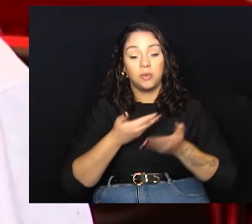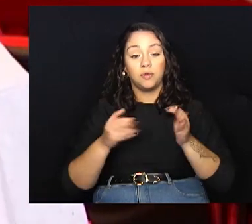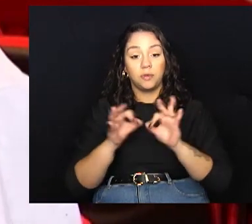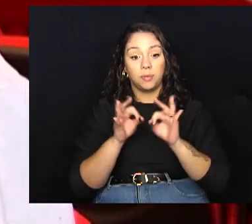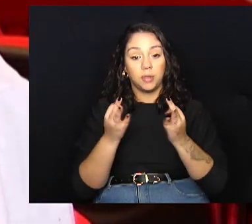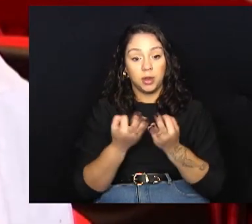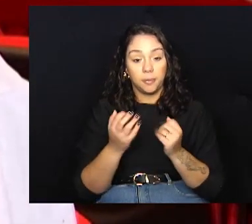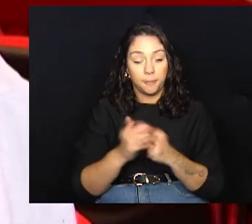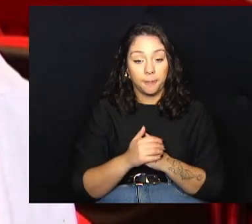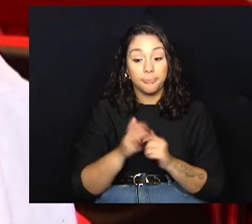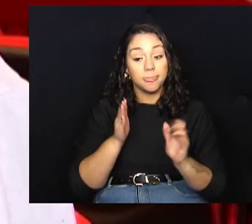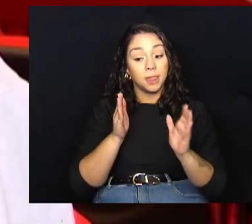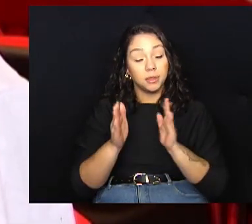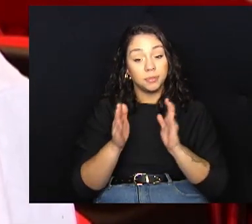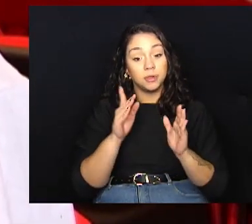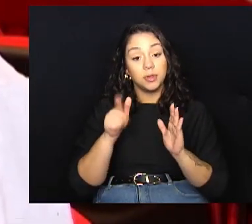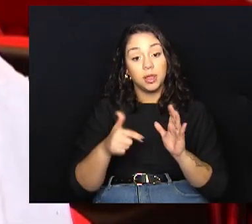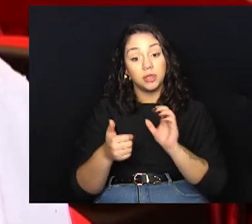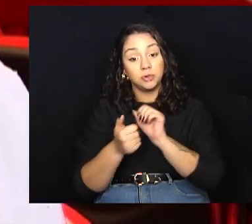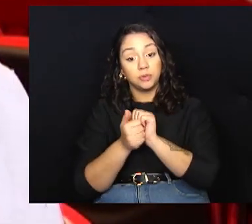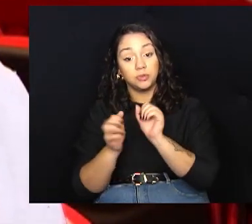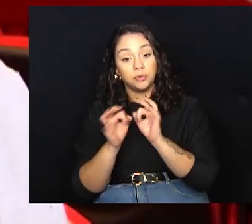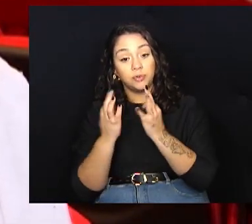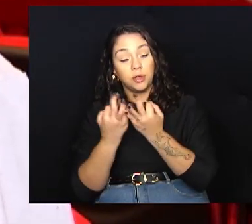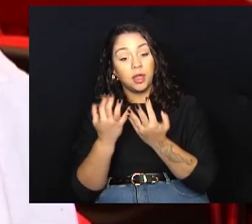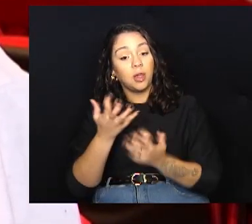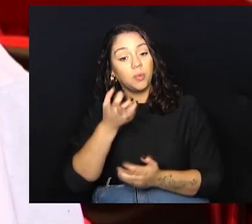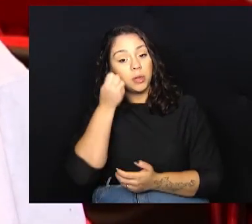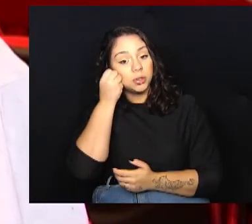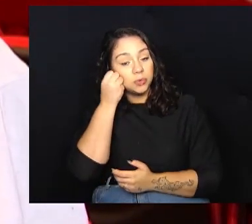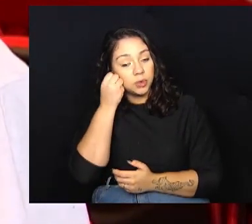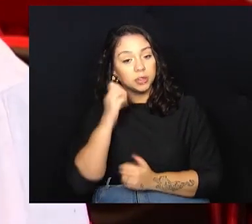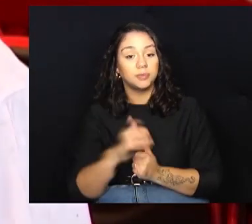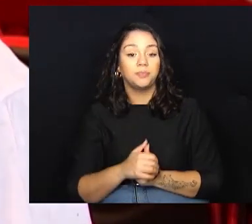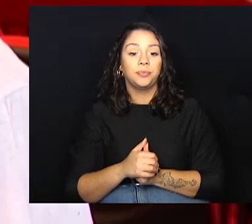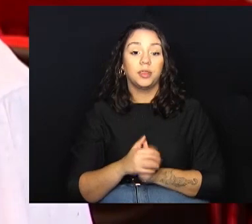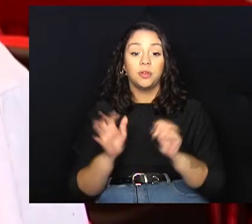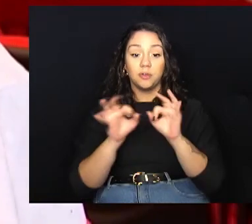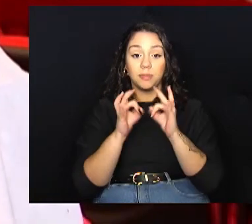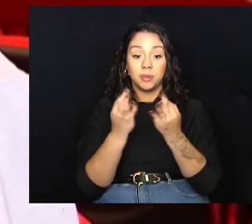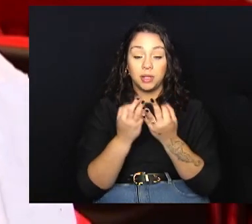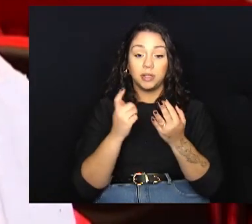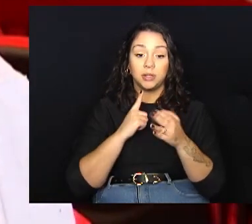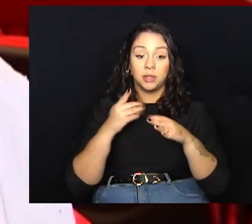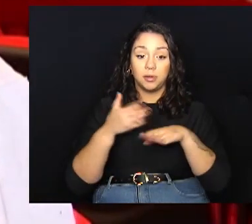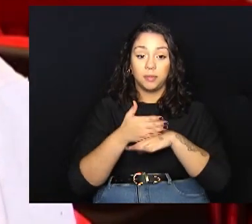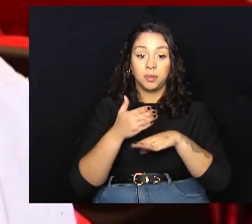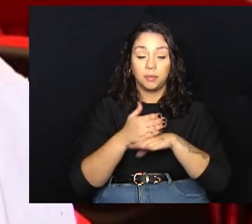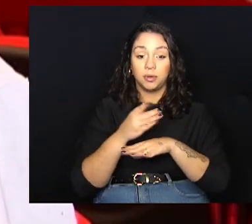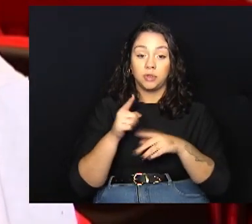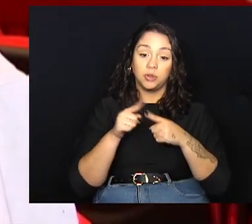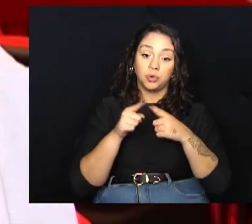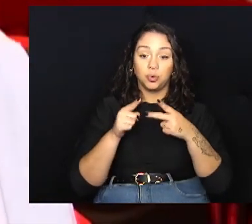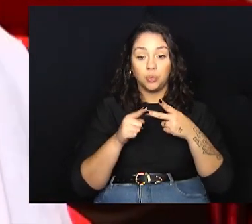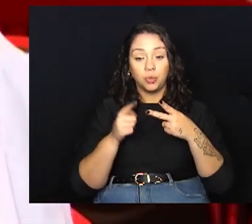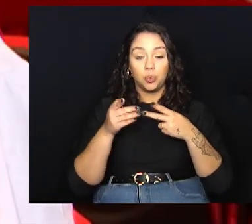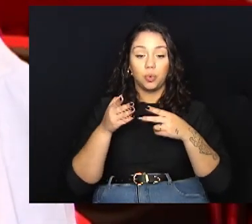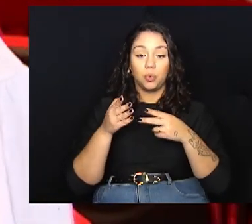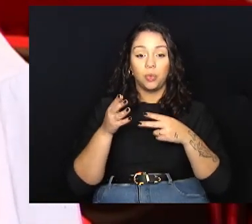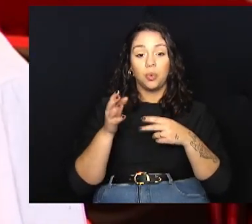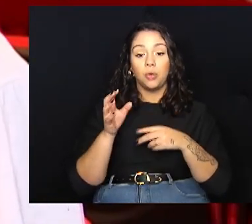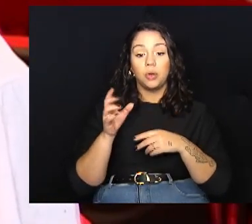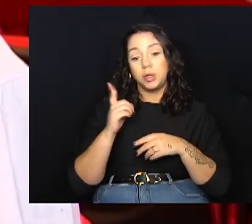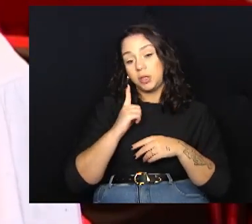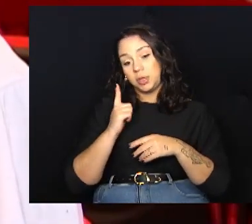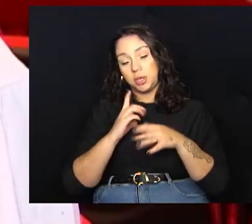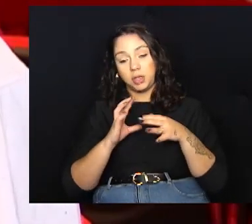nesse período elas ficam em famílias acolhedoras famílias que fazem parte de um desses dois serviços e que